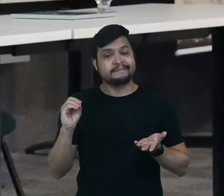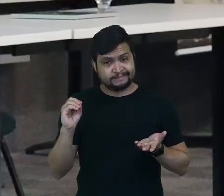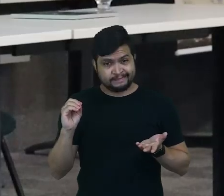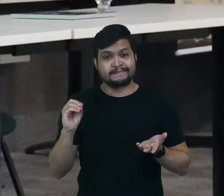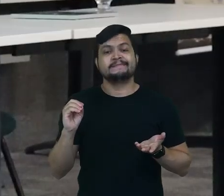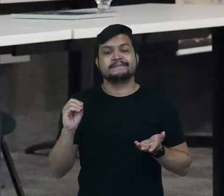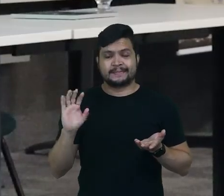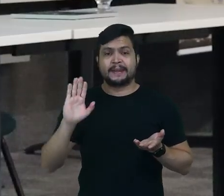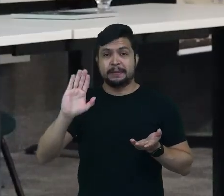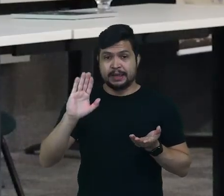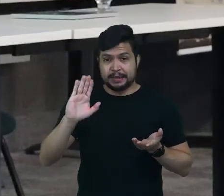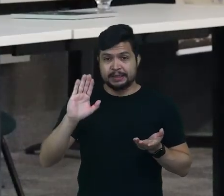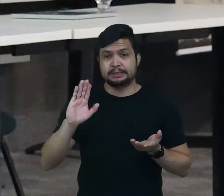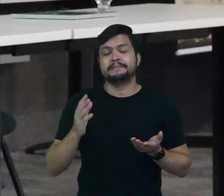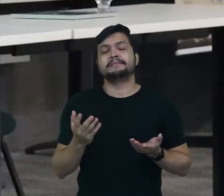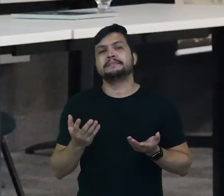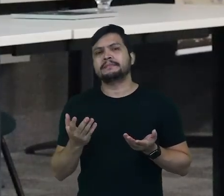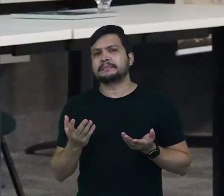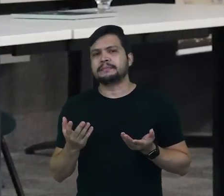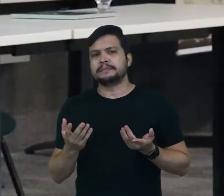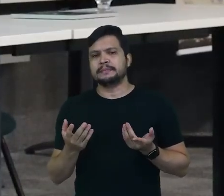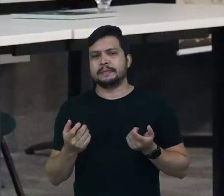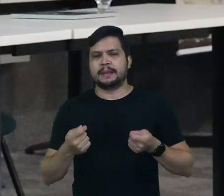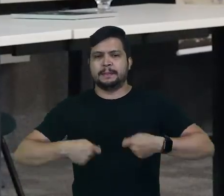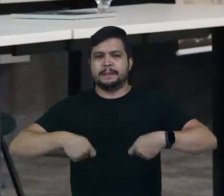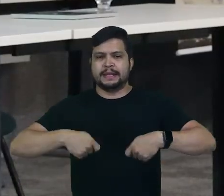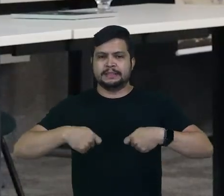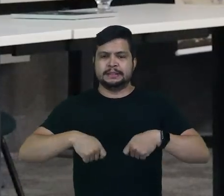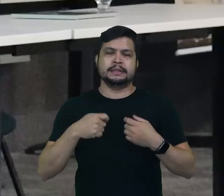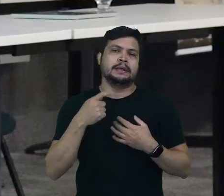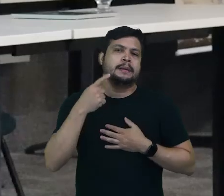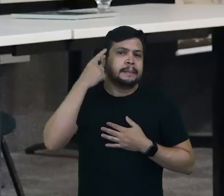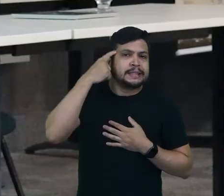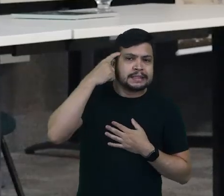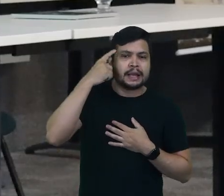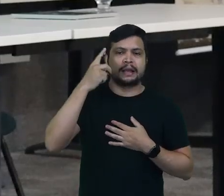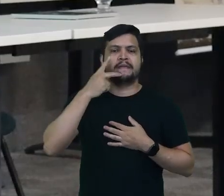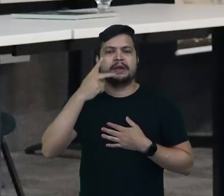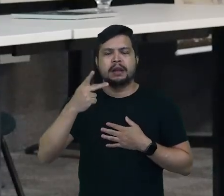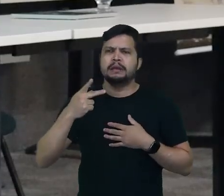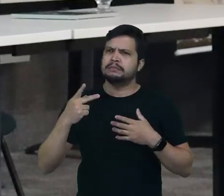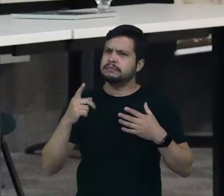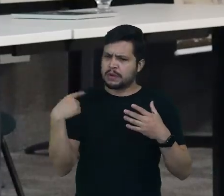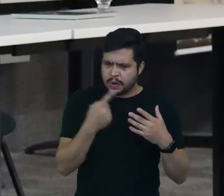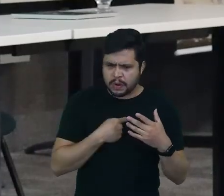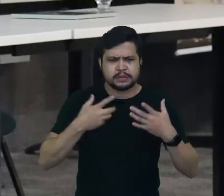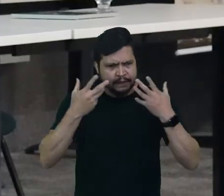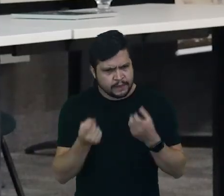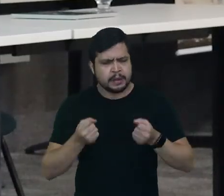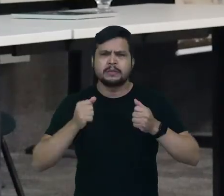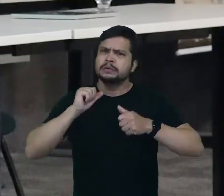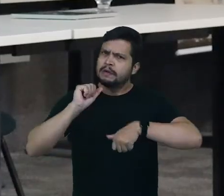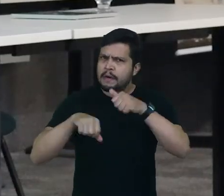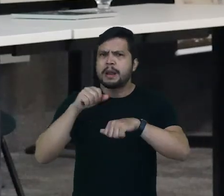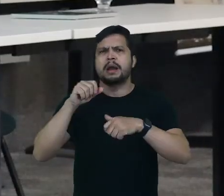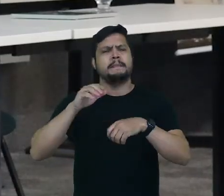vai poder dizer, não, a zootecnia da uva não vai entrar nessa. Ou a gente vai dizer, nós vamos nos